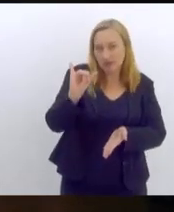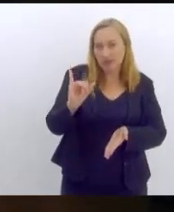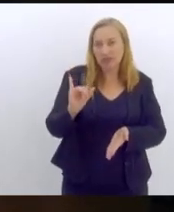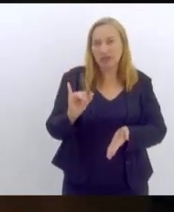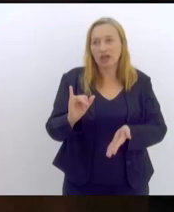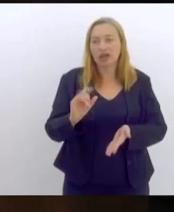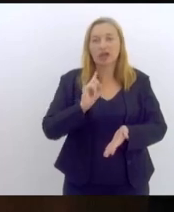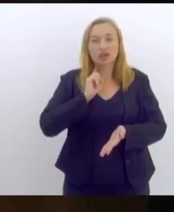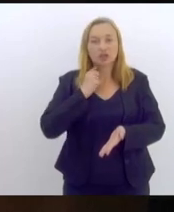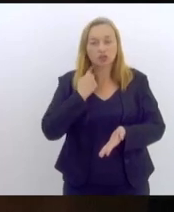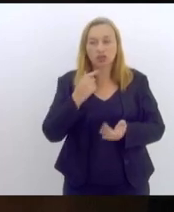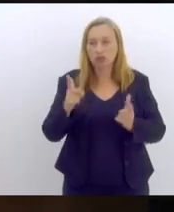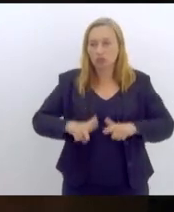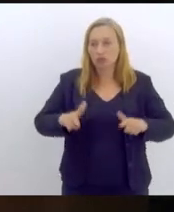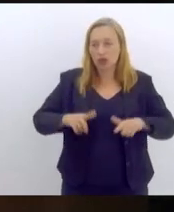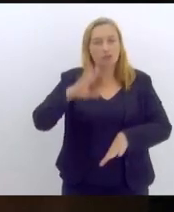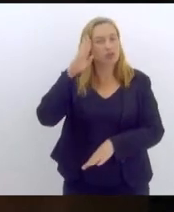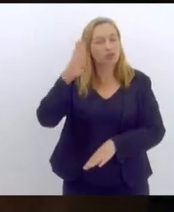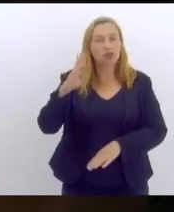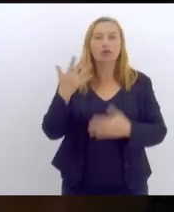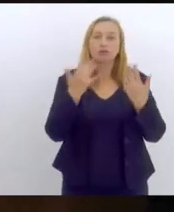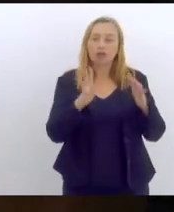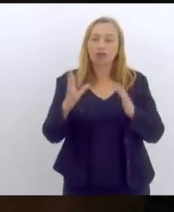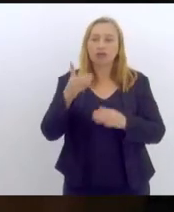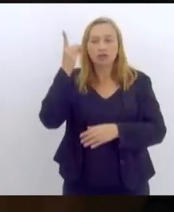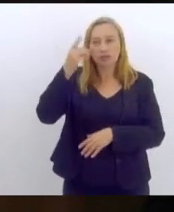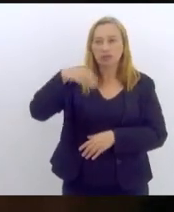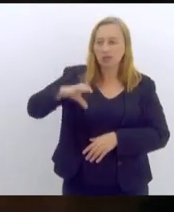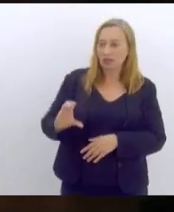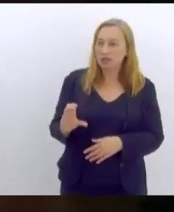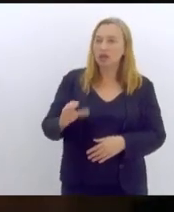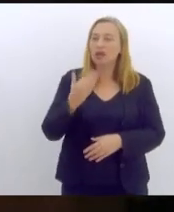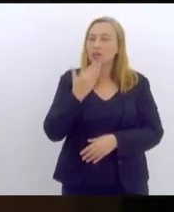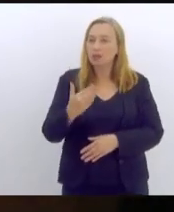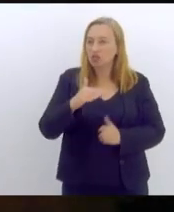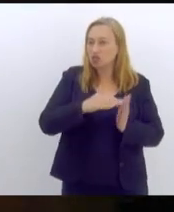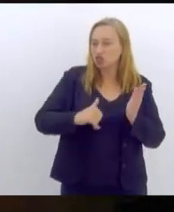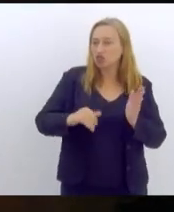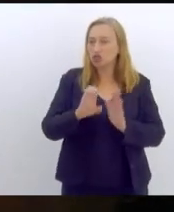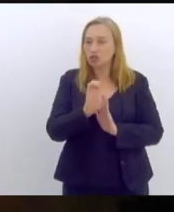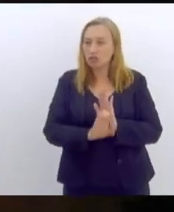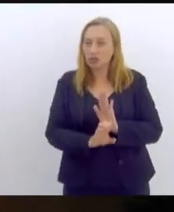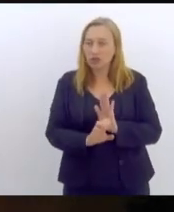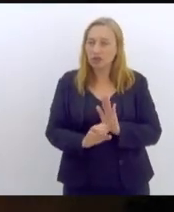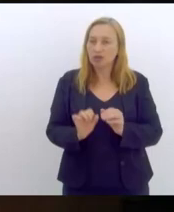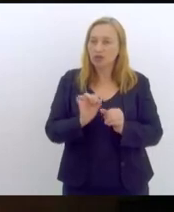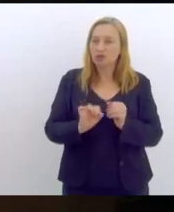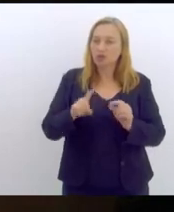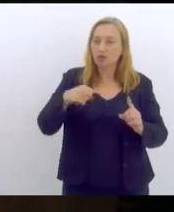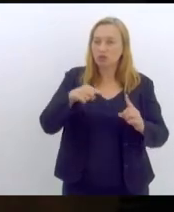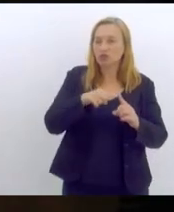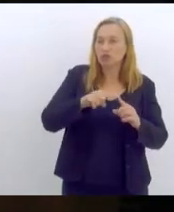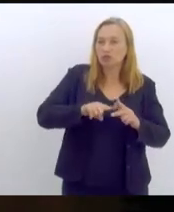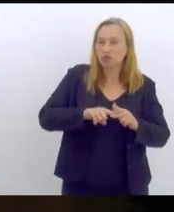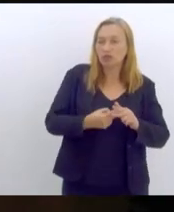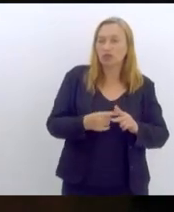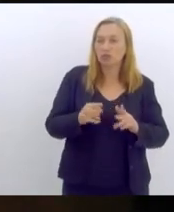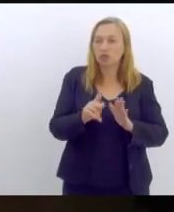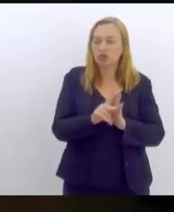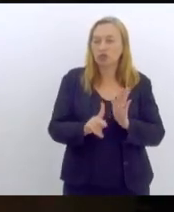é fundamental. Então, eu parabenizo o deputado Carlos Mink, que, a pedido do autor, retira uma emenda que a gente tinha feito com o objetivo de aperfeiçoar o